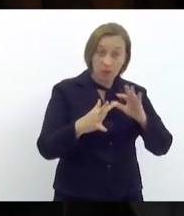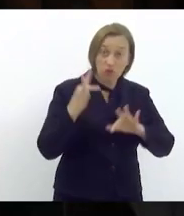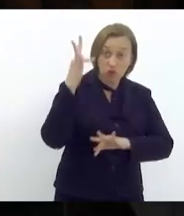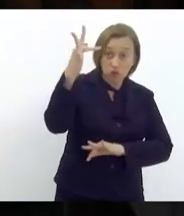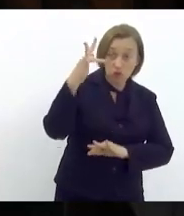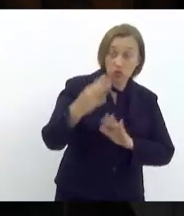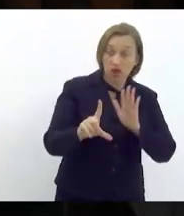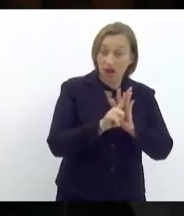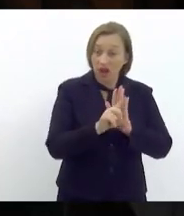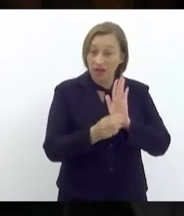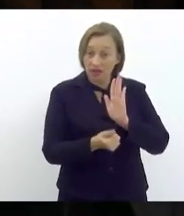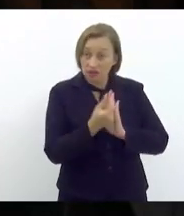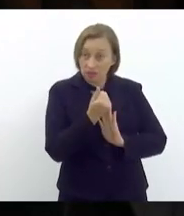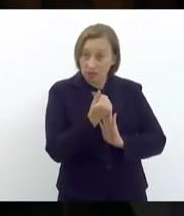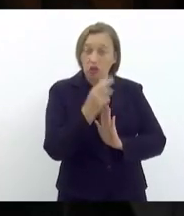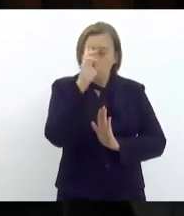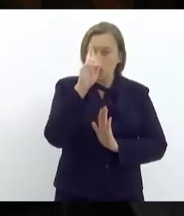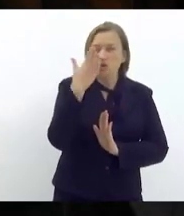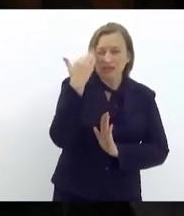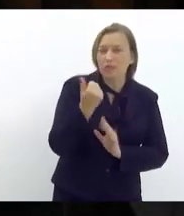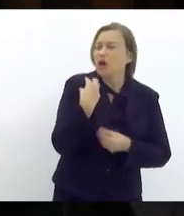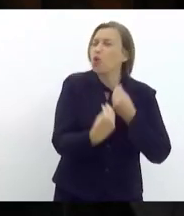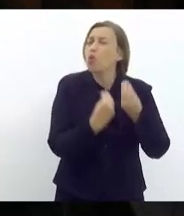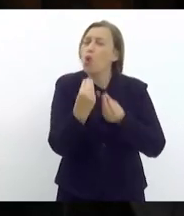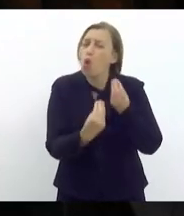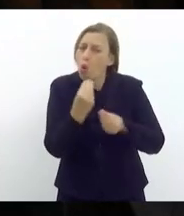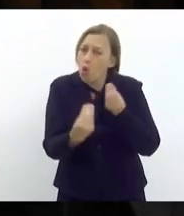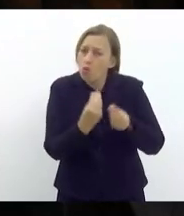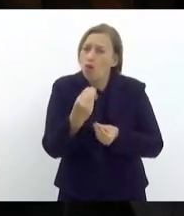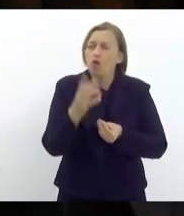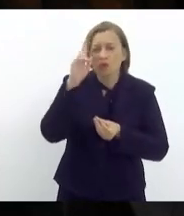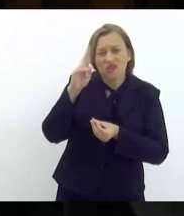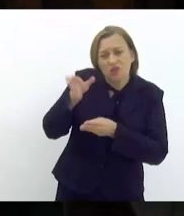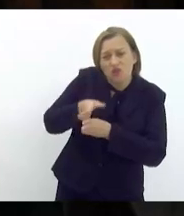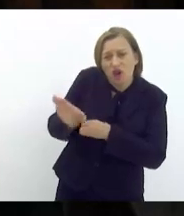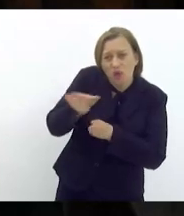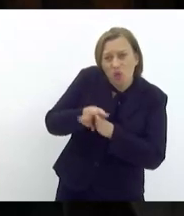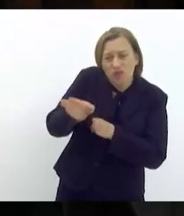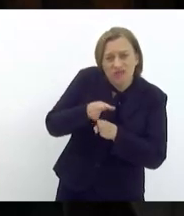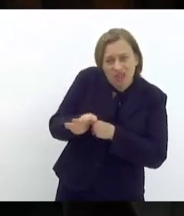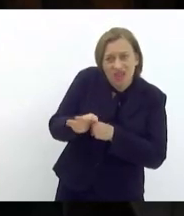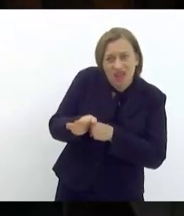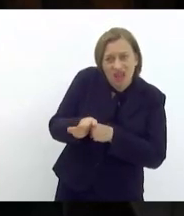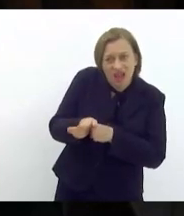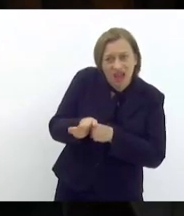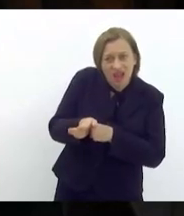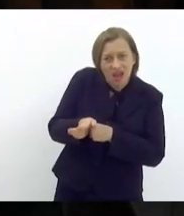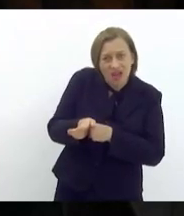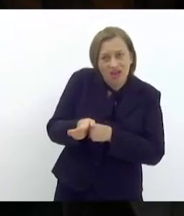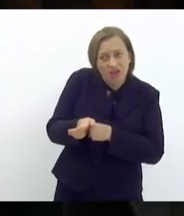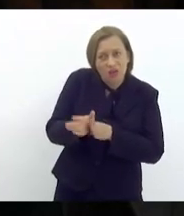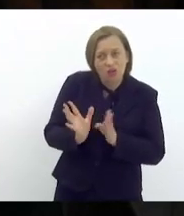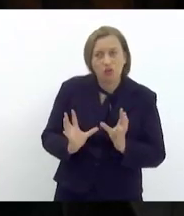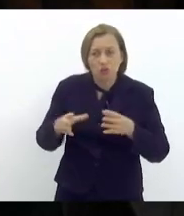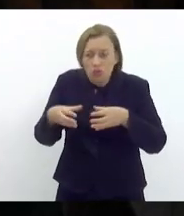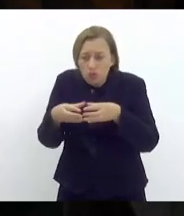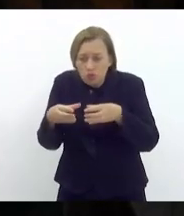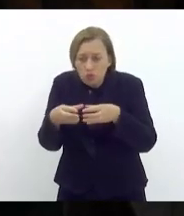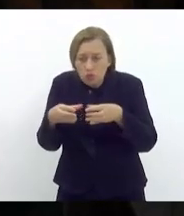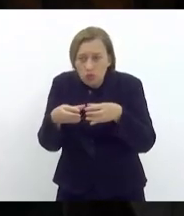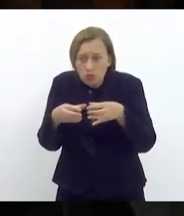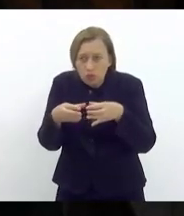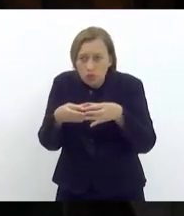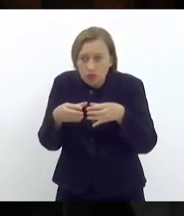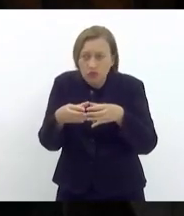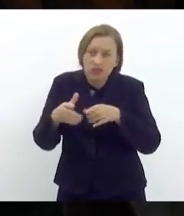orçamentária o senhor saber como é que o senhor vai orientar o seu departamento de pessoal a fazer